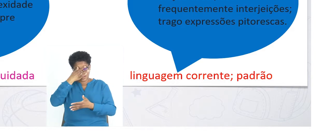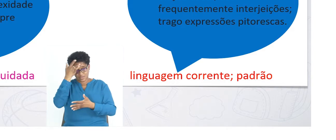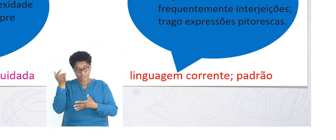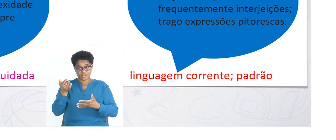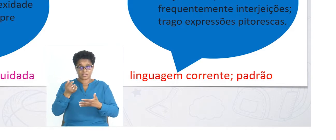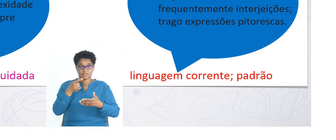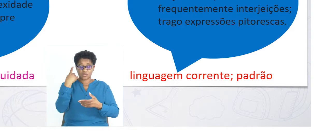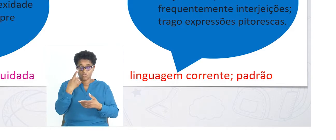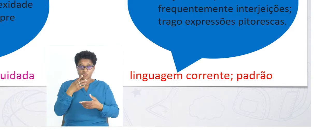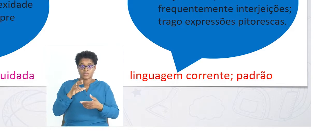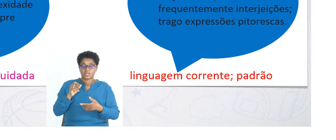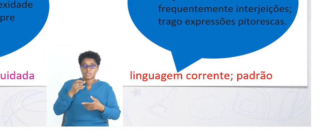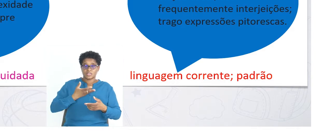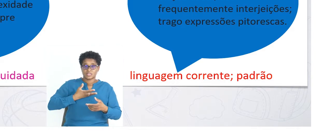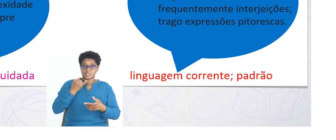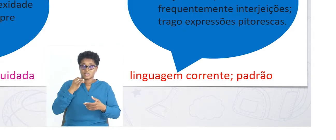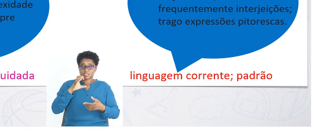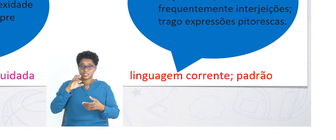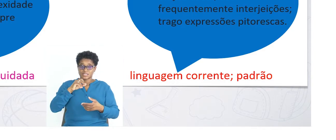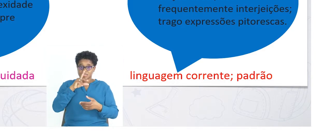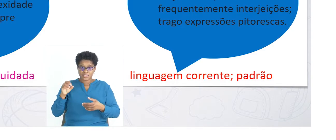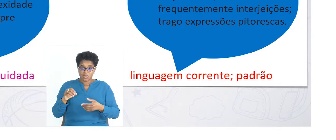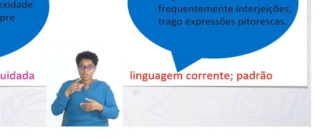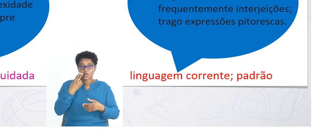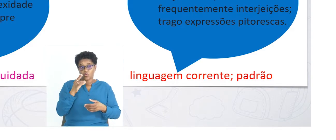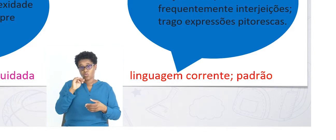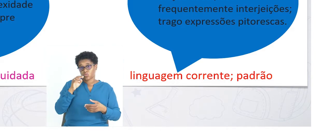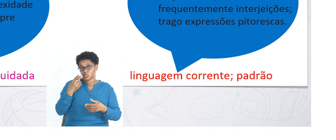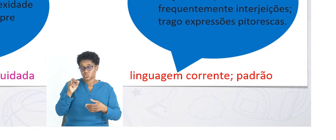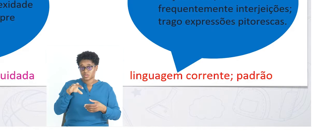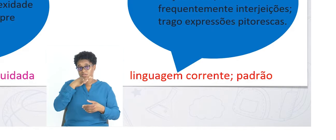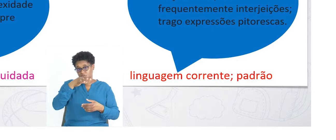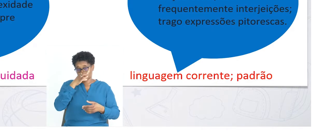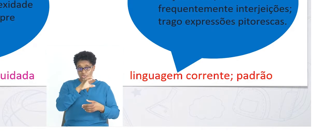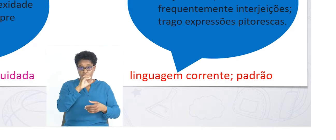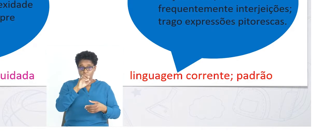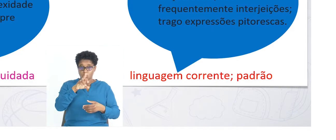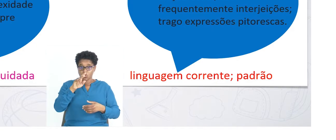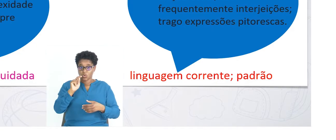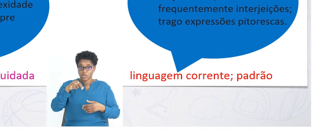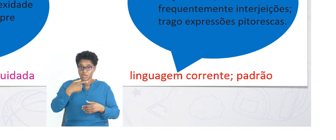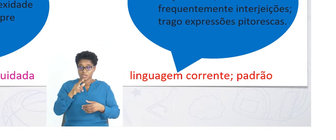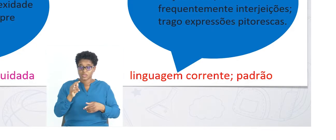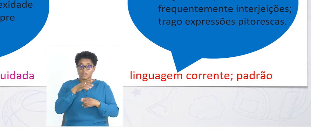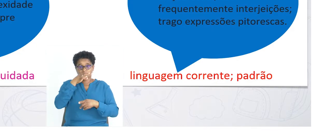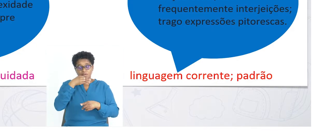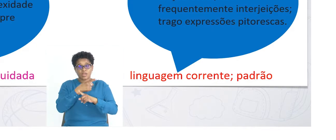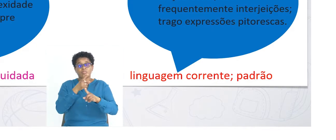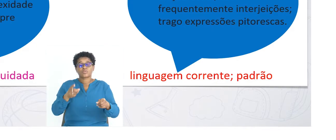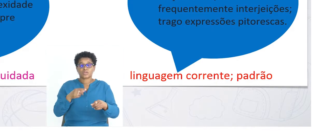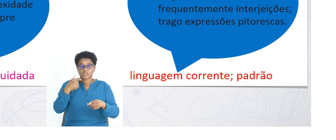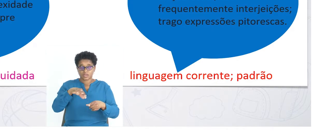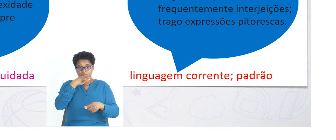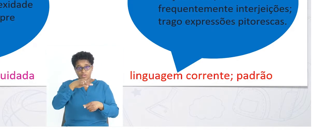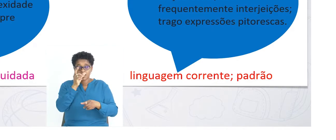simples. Uma dicção usual, por isso é que se diz corrente, coloquial, porque tem a ver com o uso das